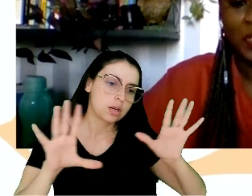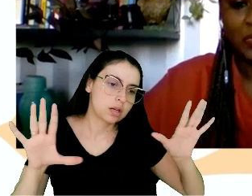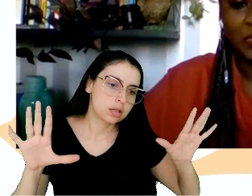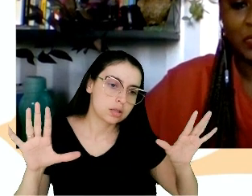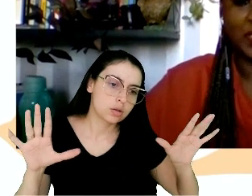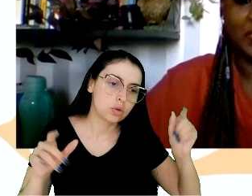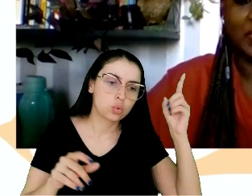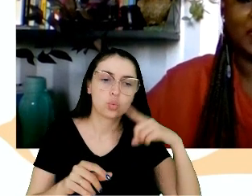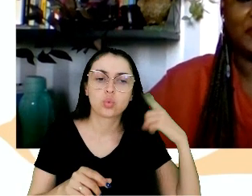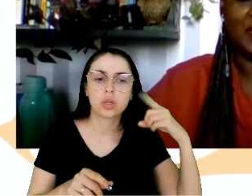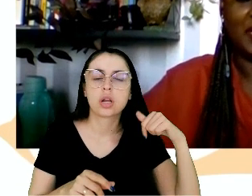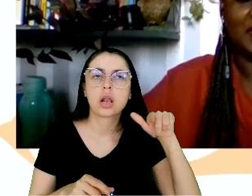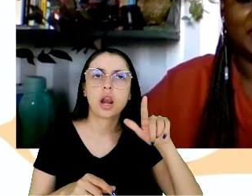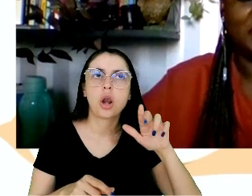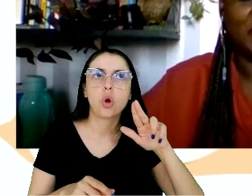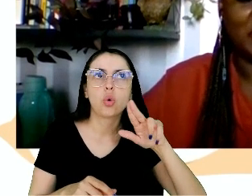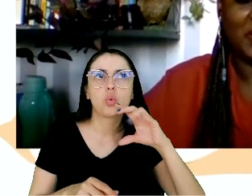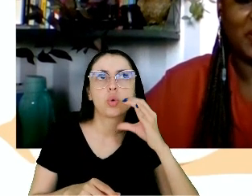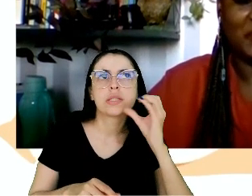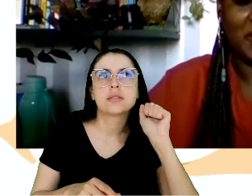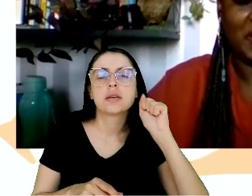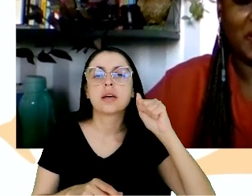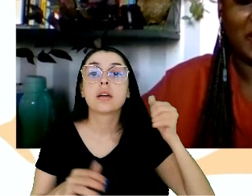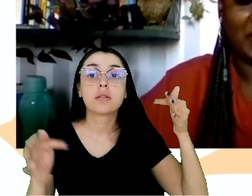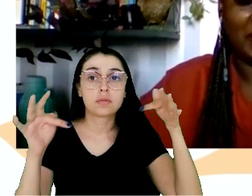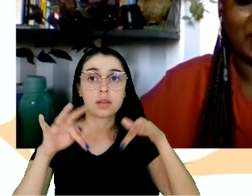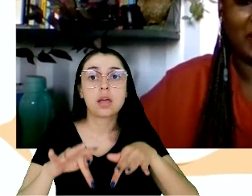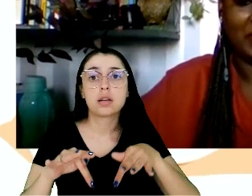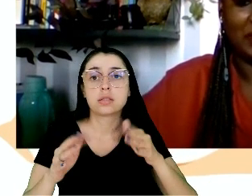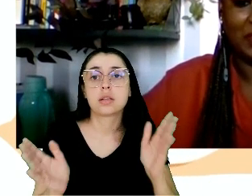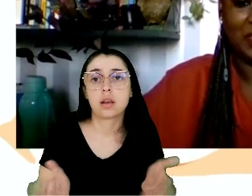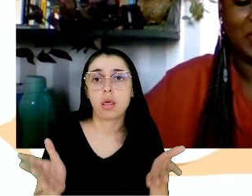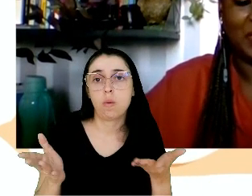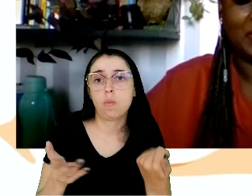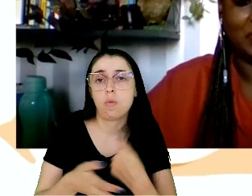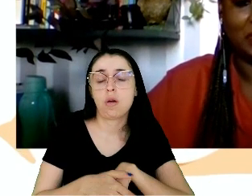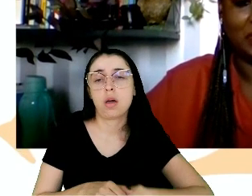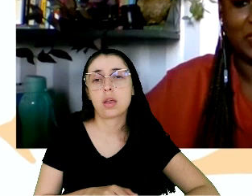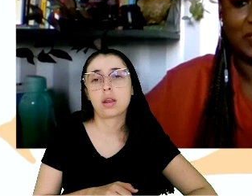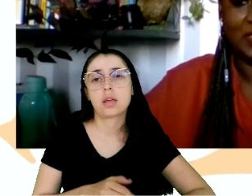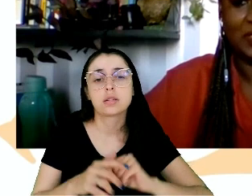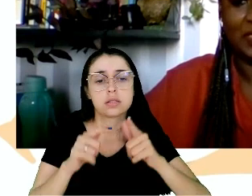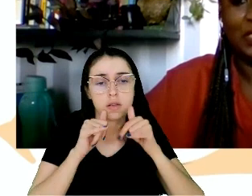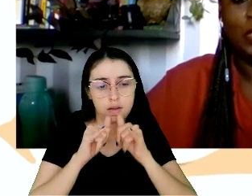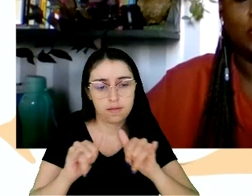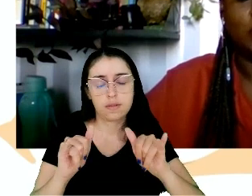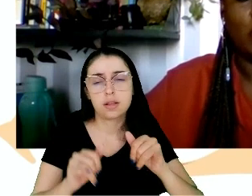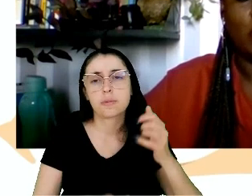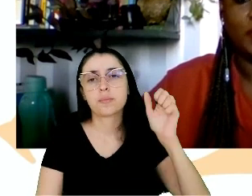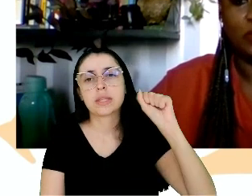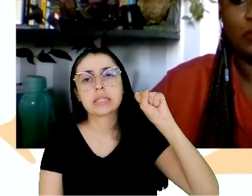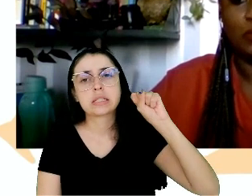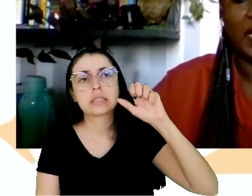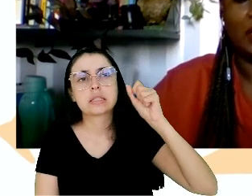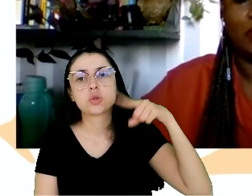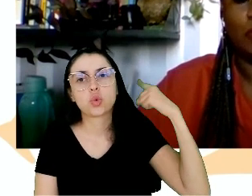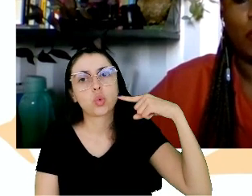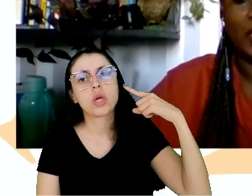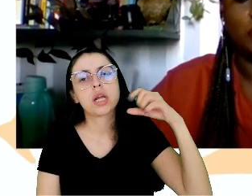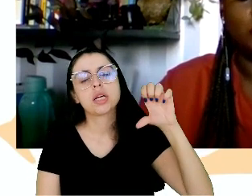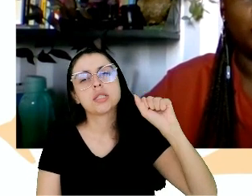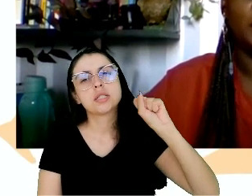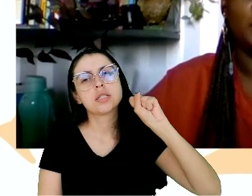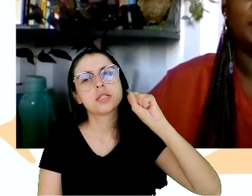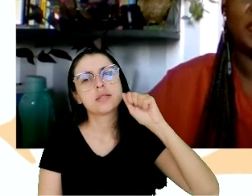da doutora Lúcia, e finalizando agora com a explanação da doutora Sandra, nos mostram